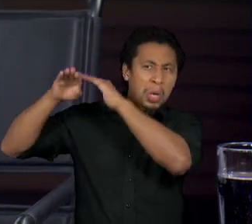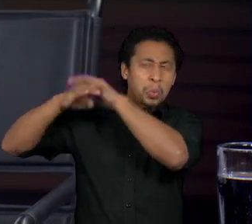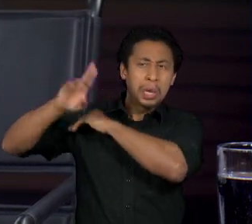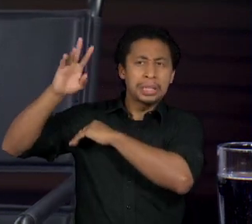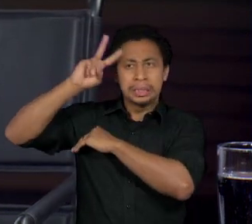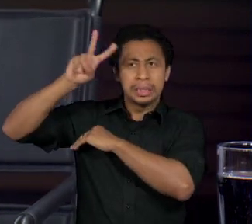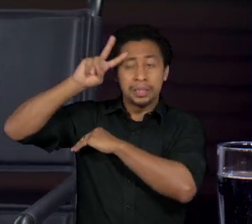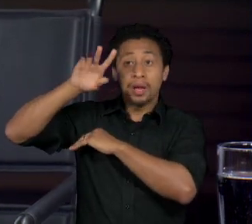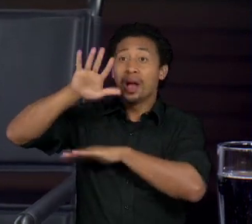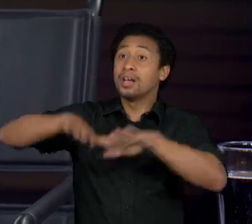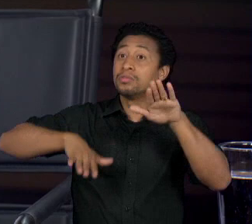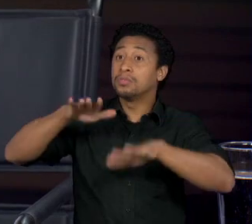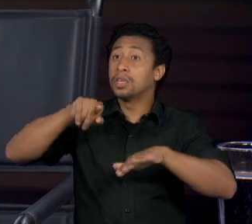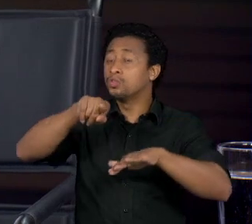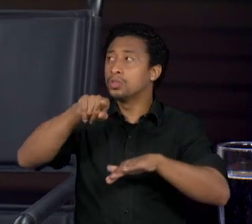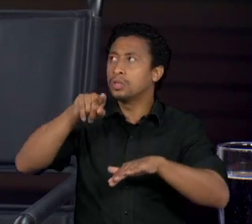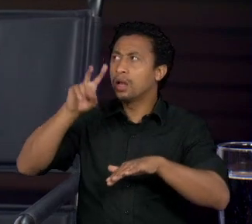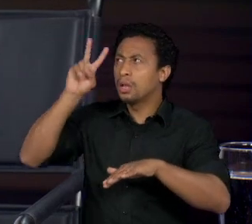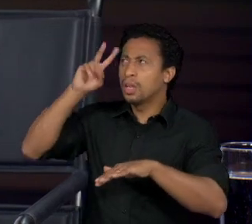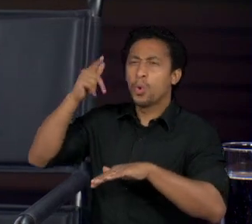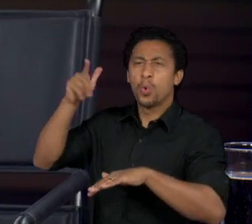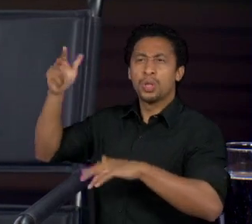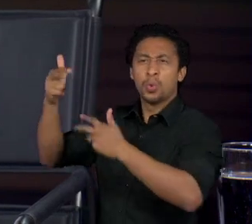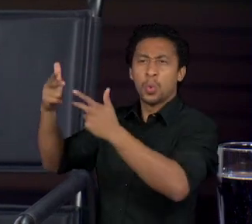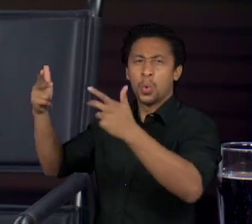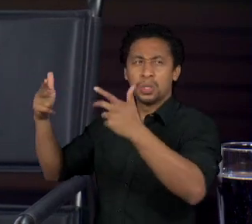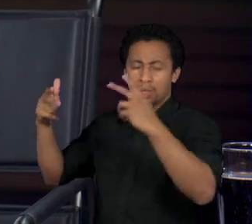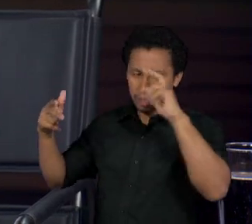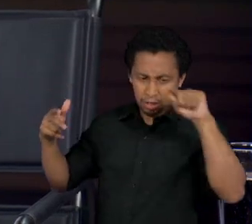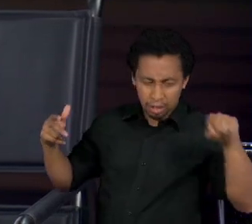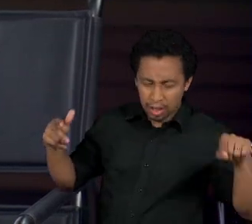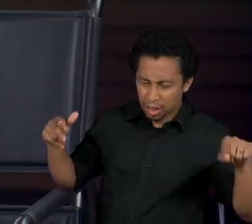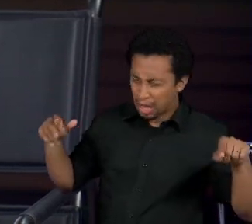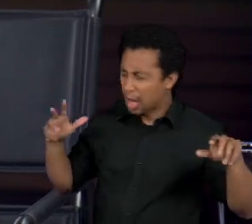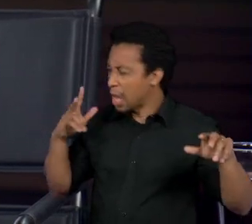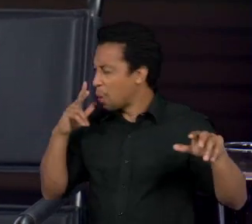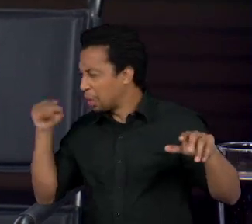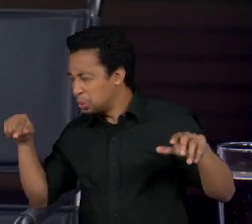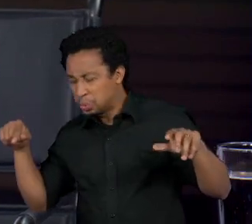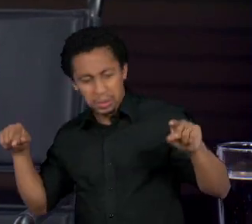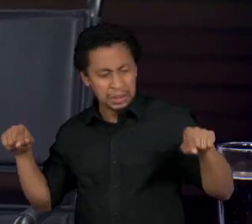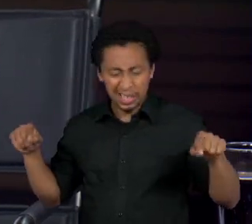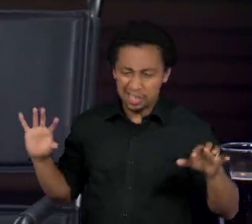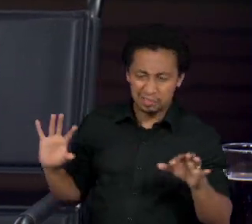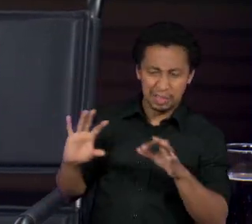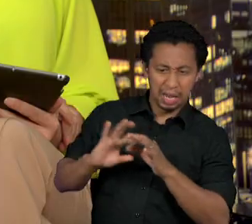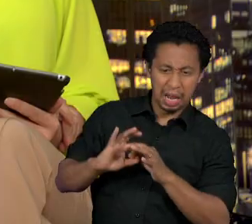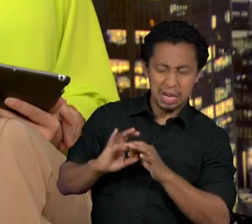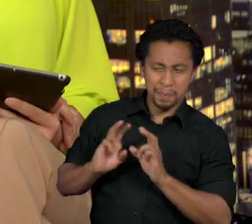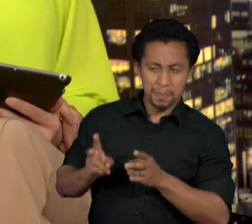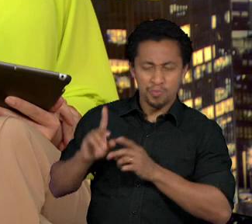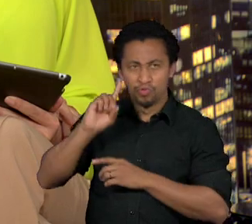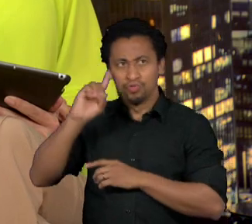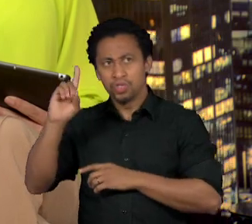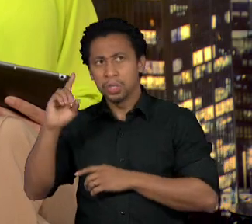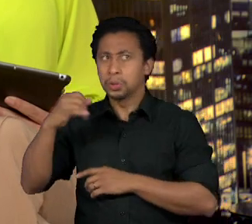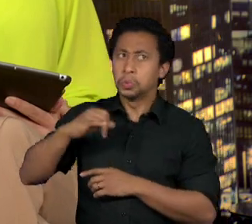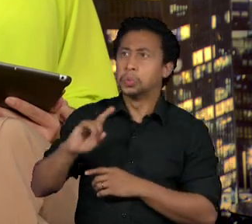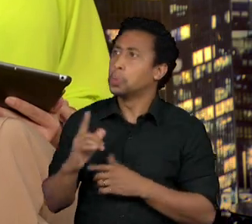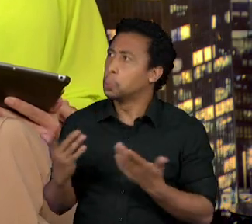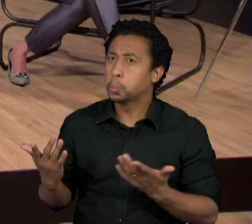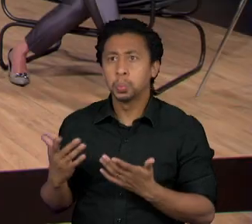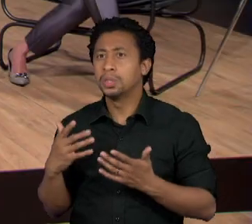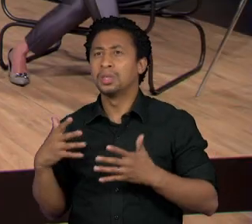sua vida e você faz uma ligação com acredito, acho, isso inconscientemente, que faz sentido com aquilo. Isso